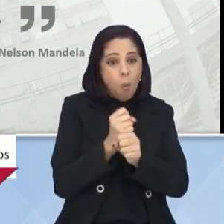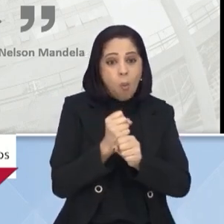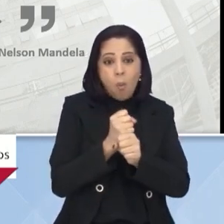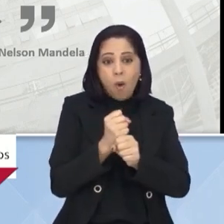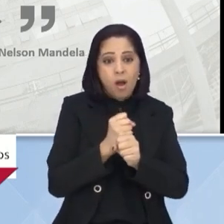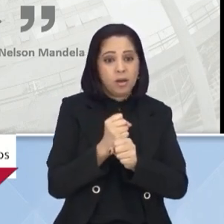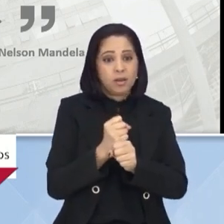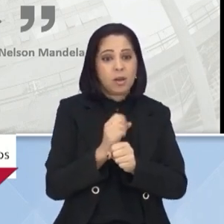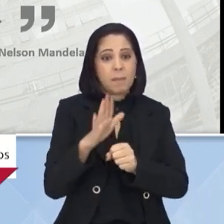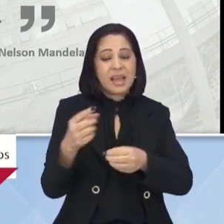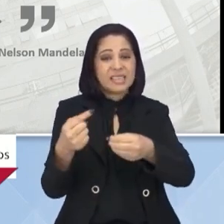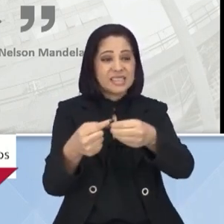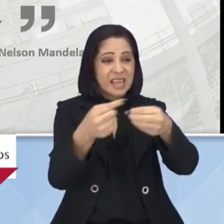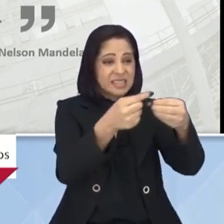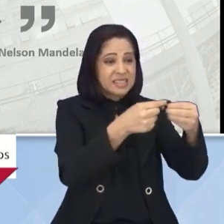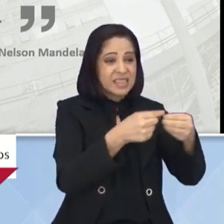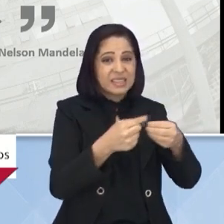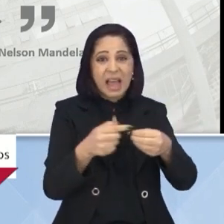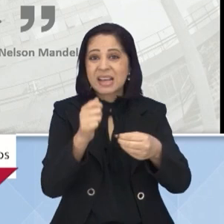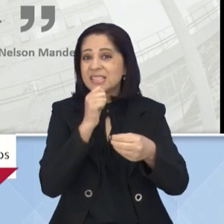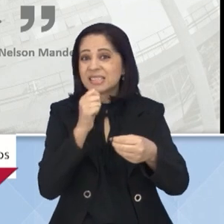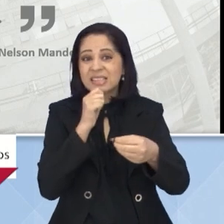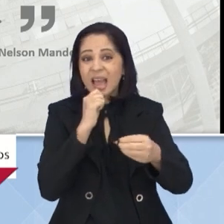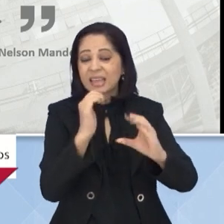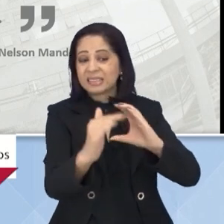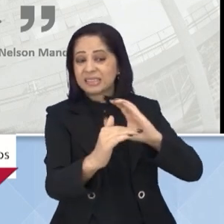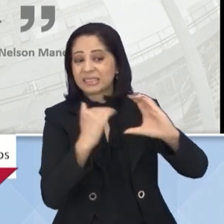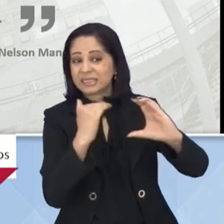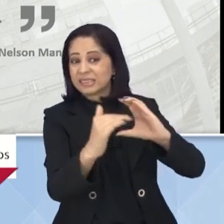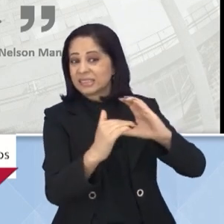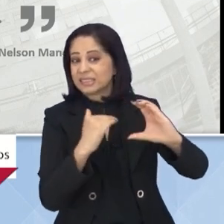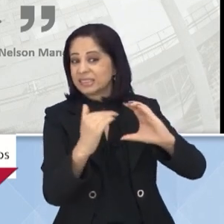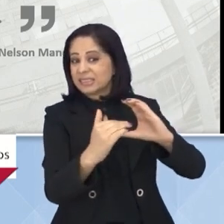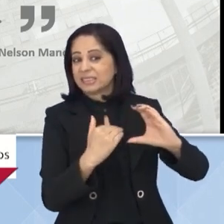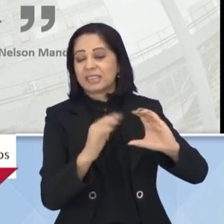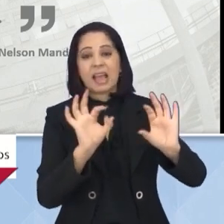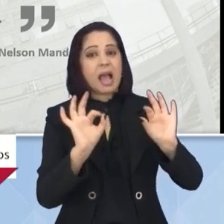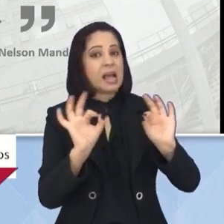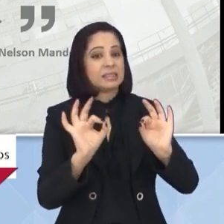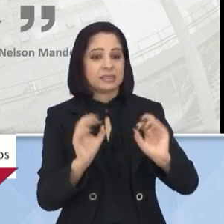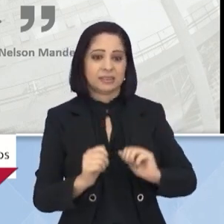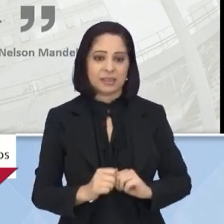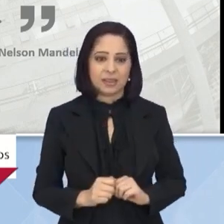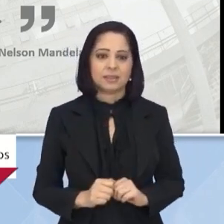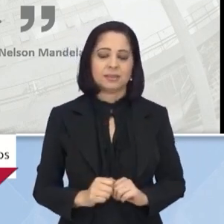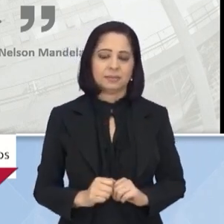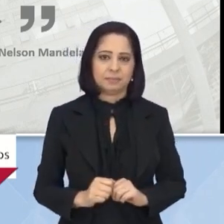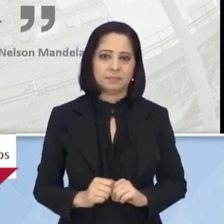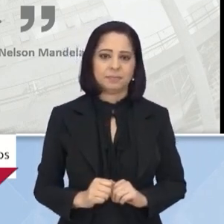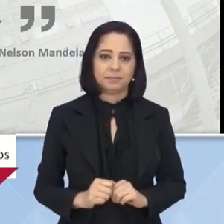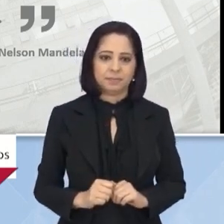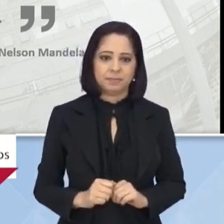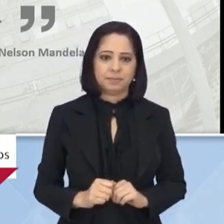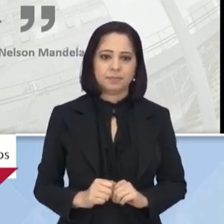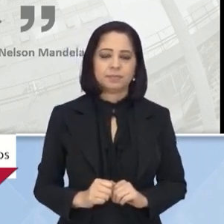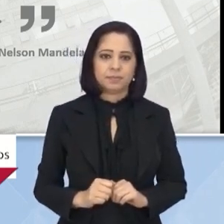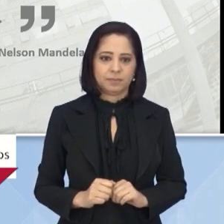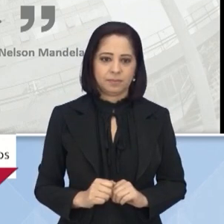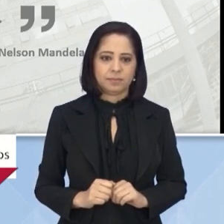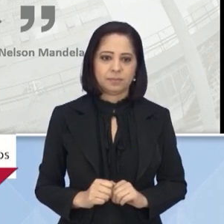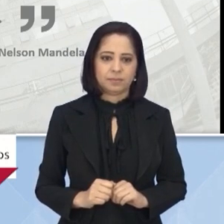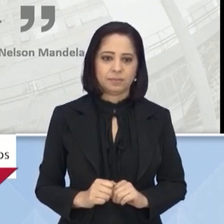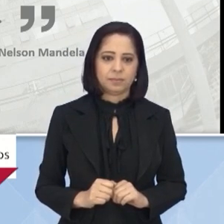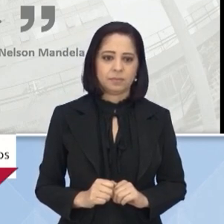e muitos municípios ainda não enviaram nenhum ajuste nenhum termo aditivo pro sistema nós disponibilizamos